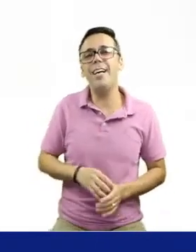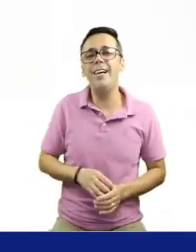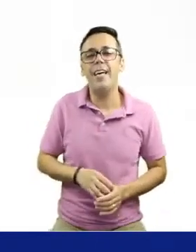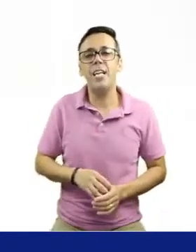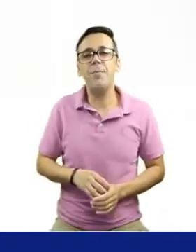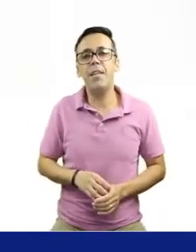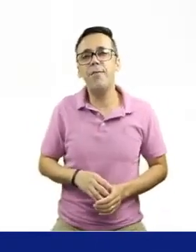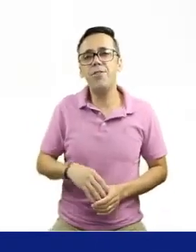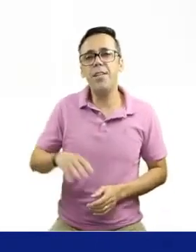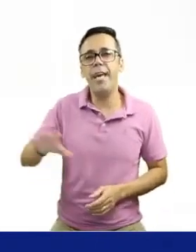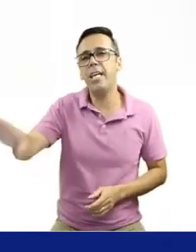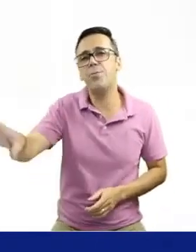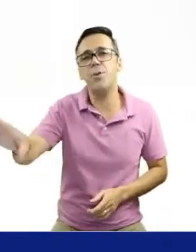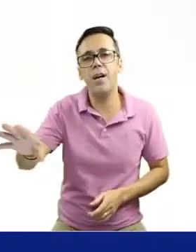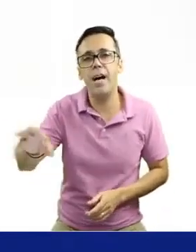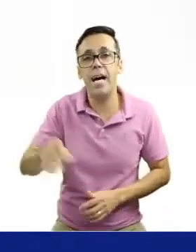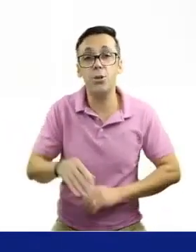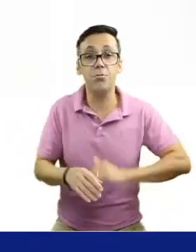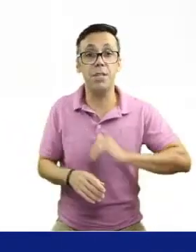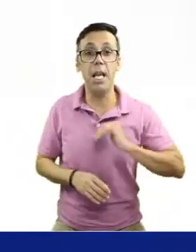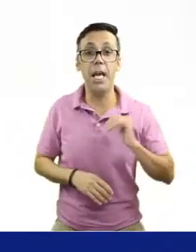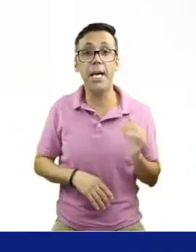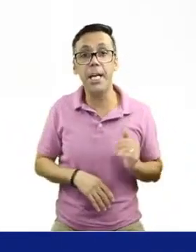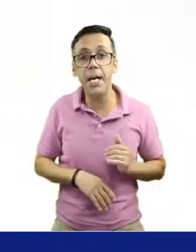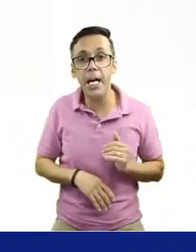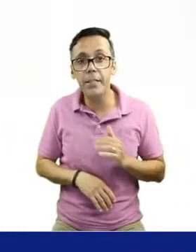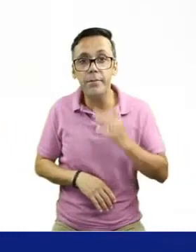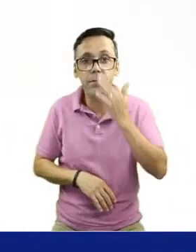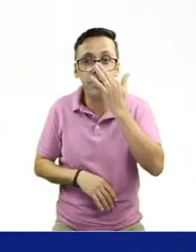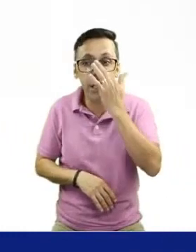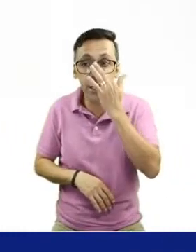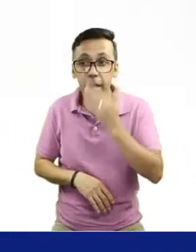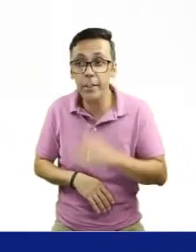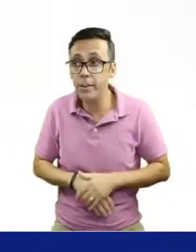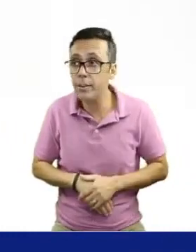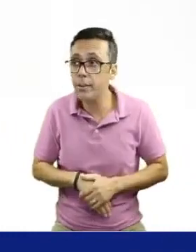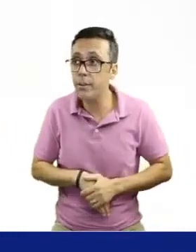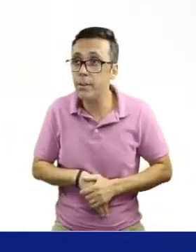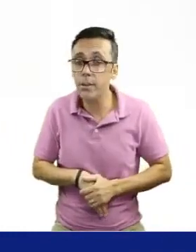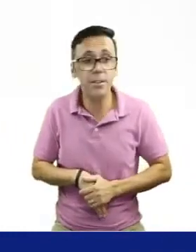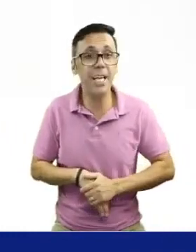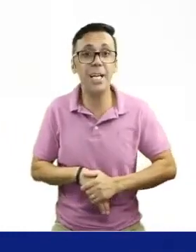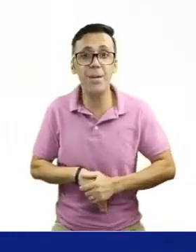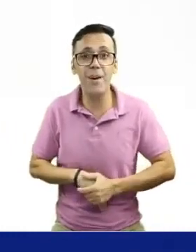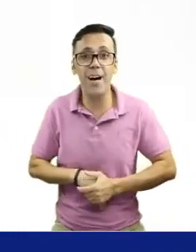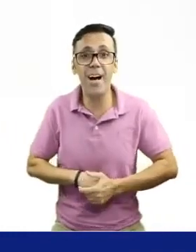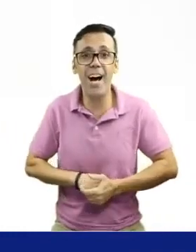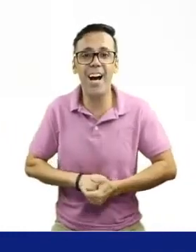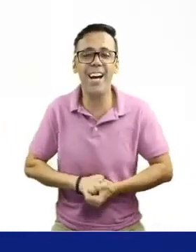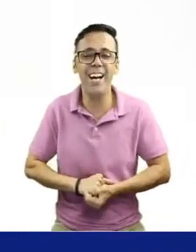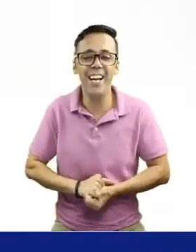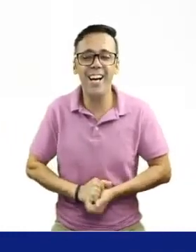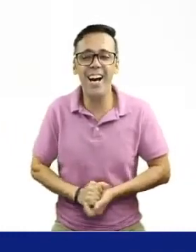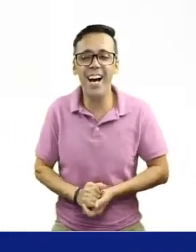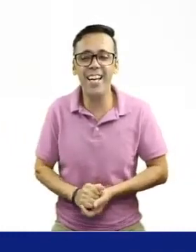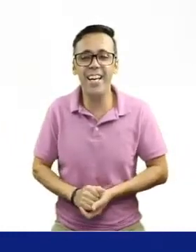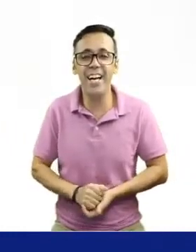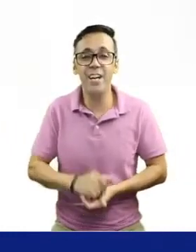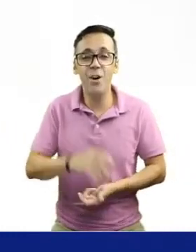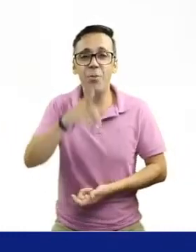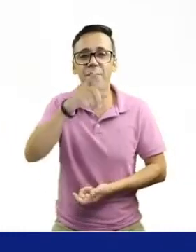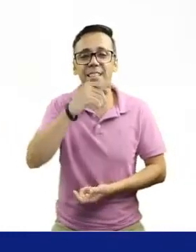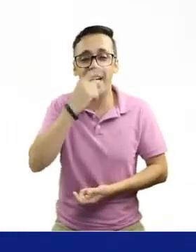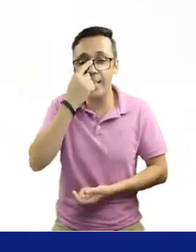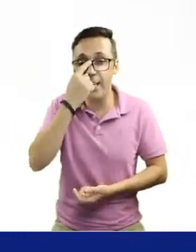instituições né Elas mandavam Sedex para sua casa telegram telegram telegrama hahaha